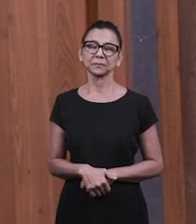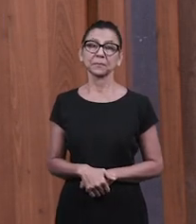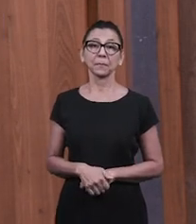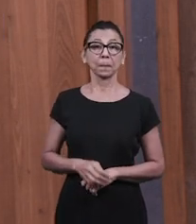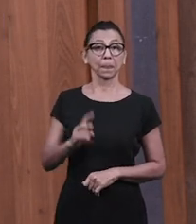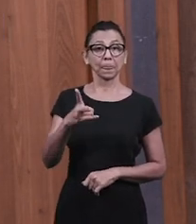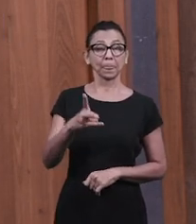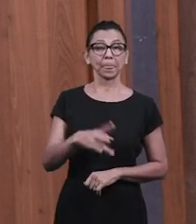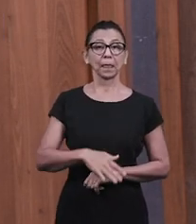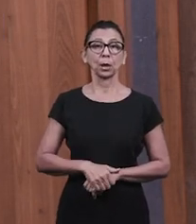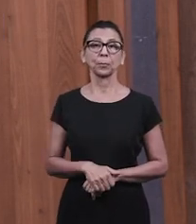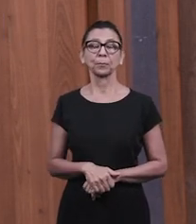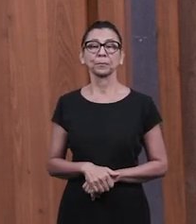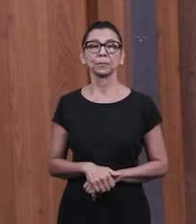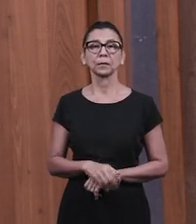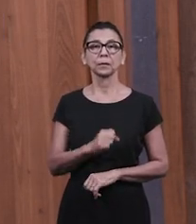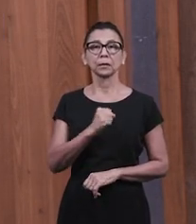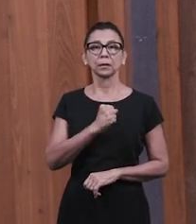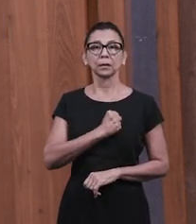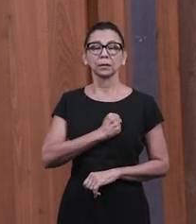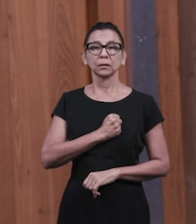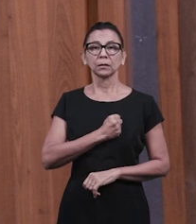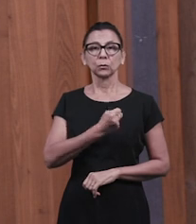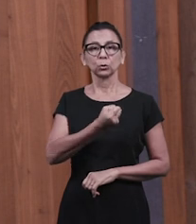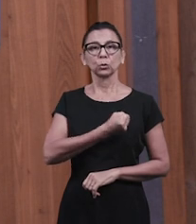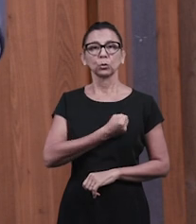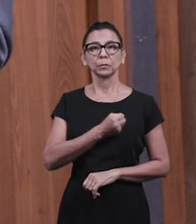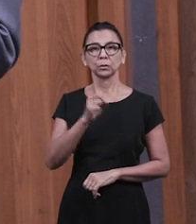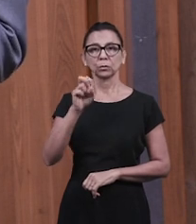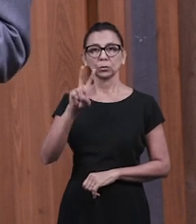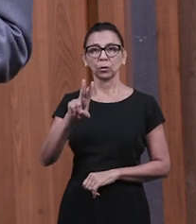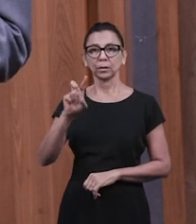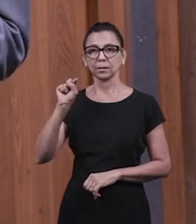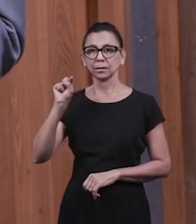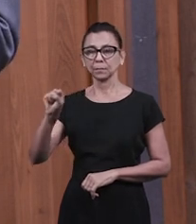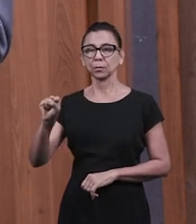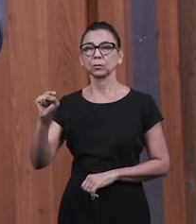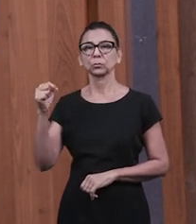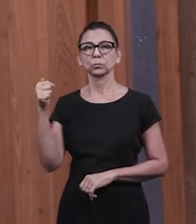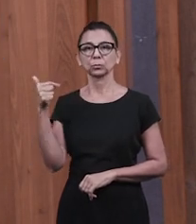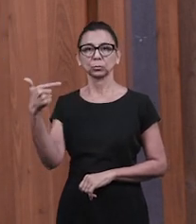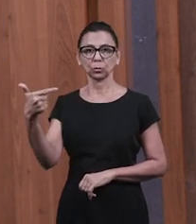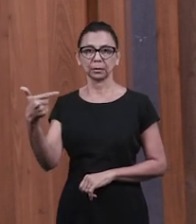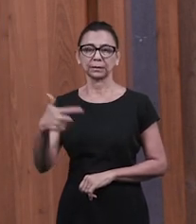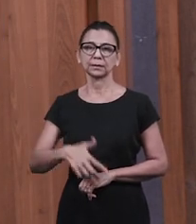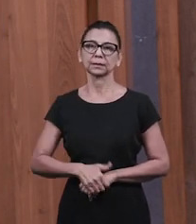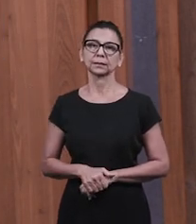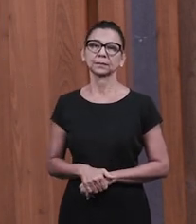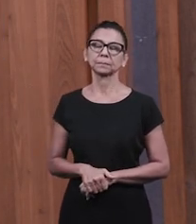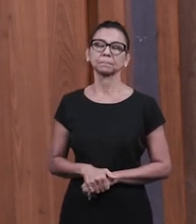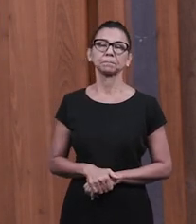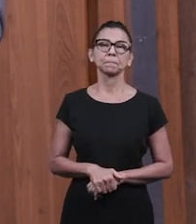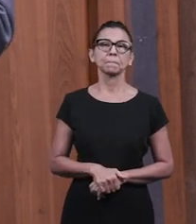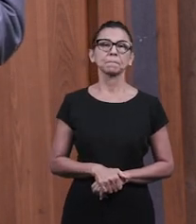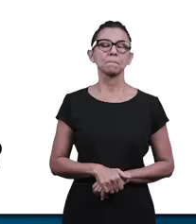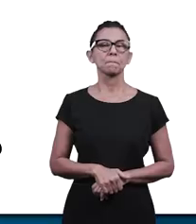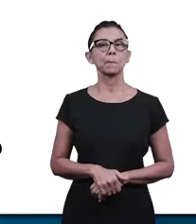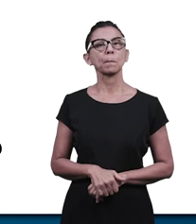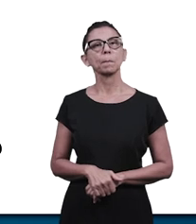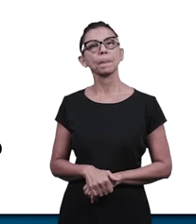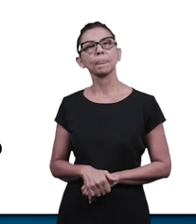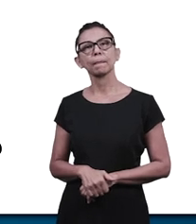vamos dar sequência ao item 2 com a pergunta 2.2. E a pergunta 2.2 refere-se ao